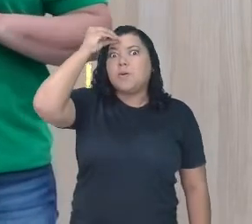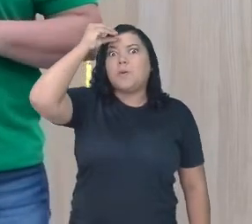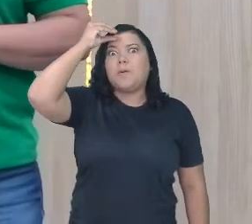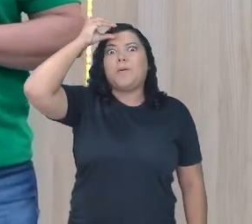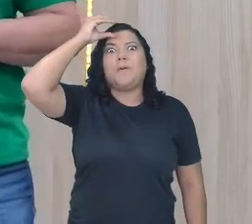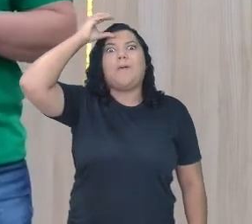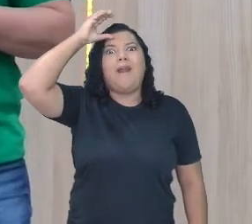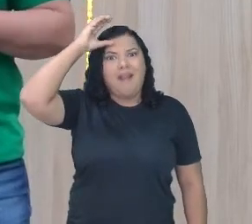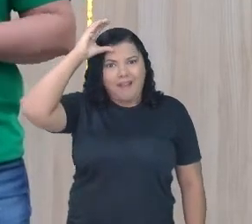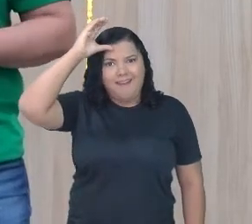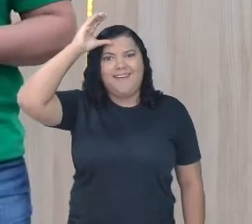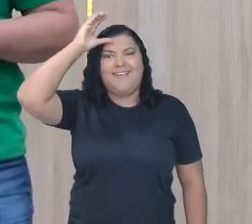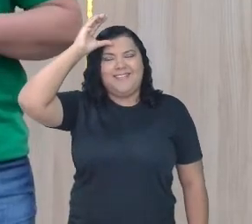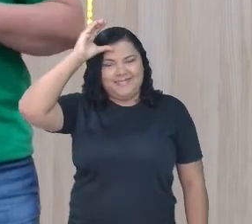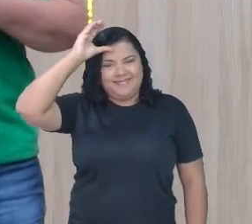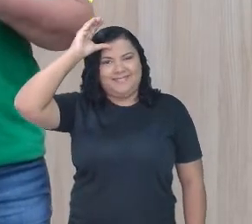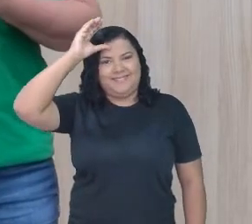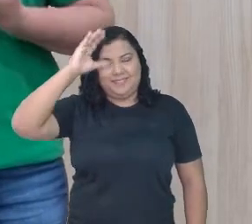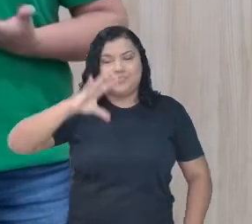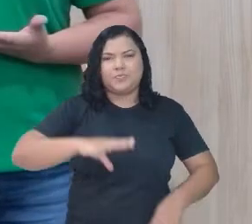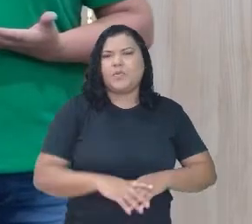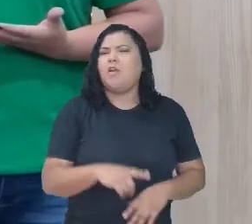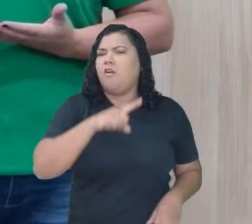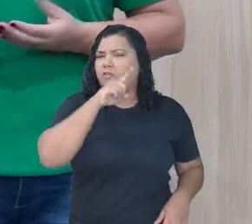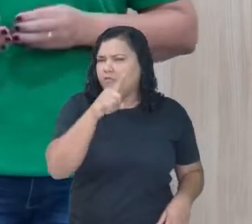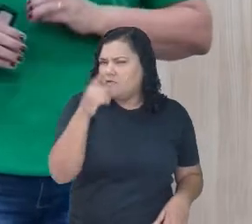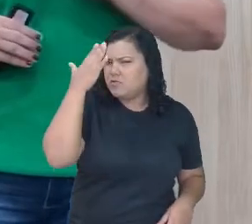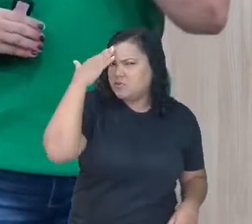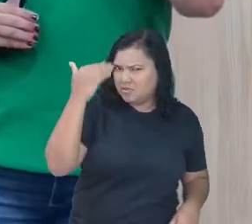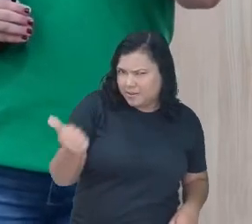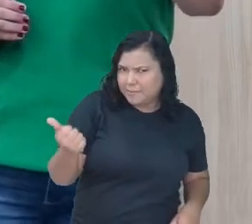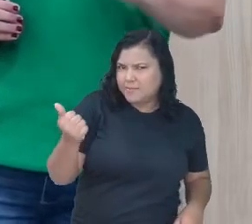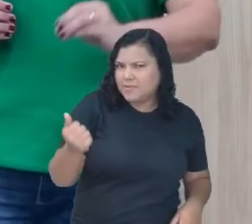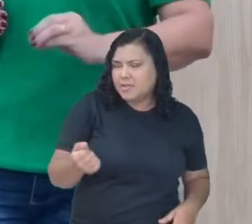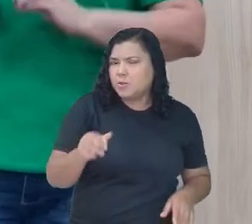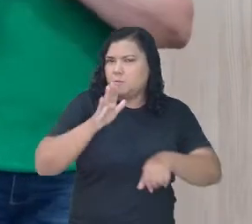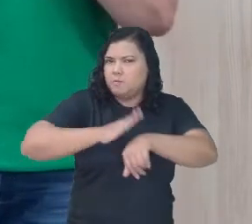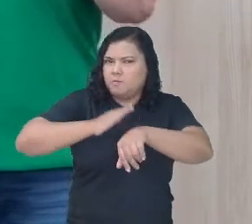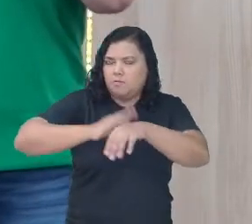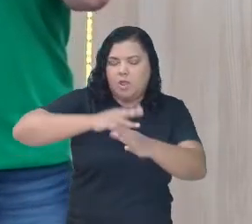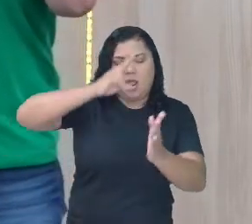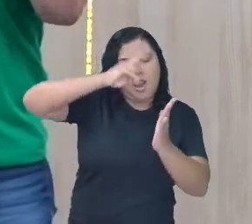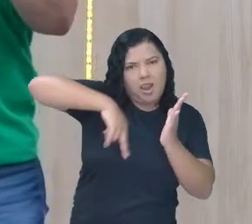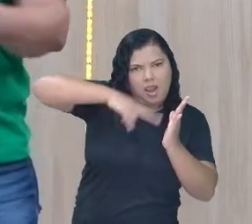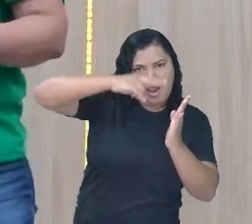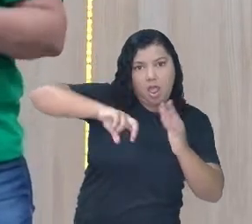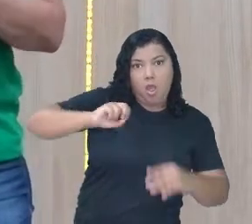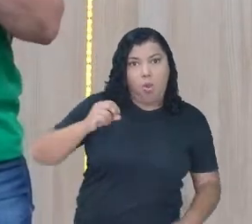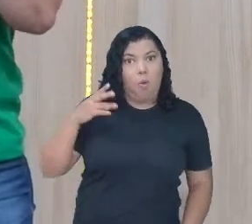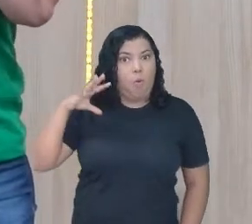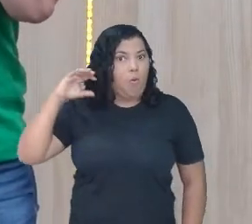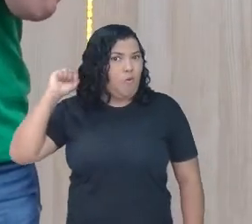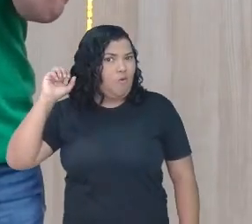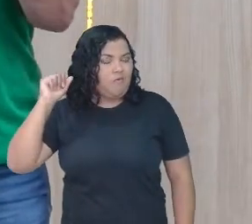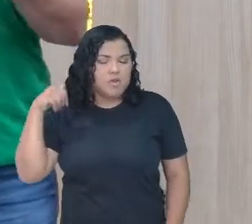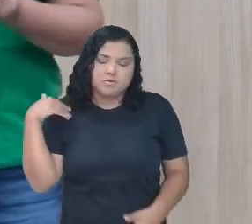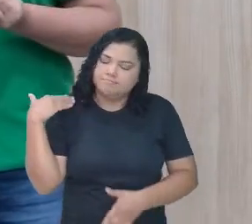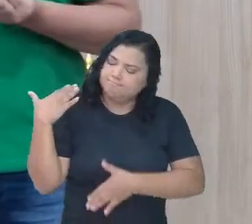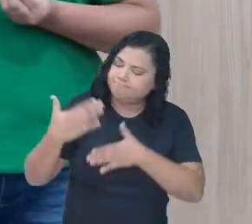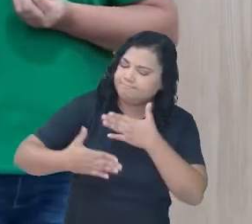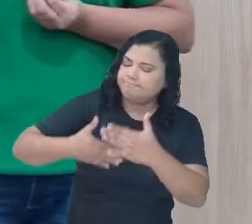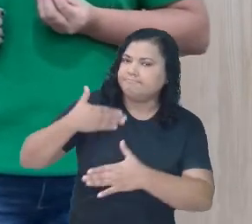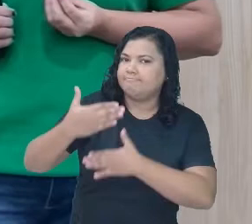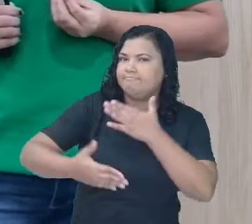sabiam que quando estamos lendo, ouvindo, esse processo de aprendizado, de